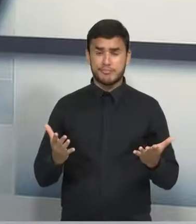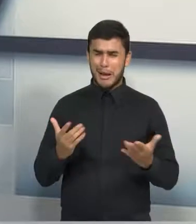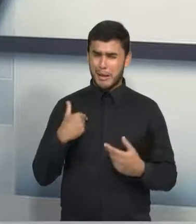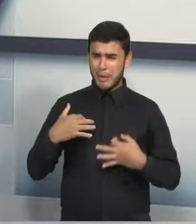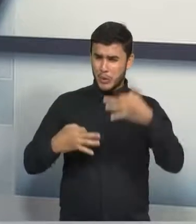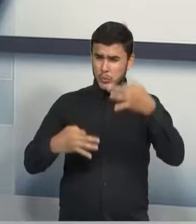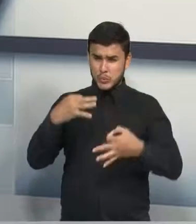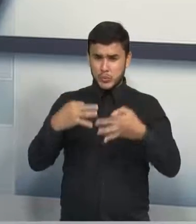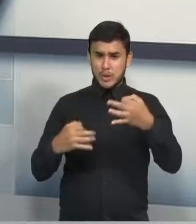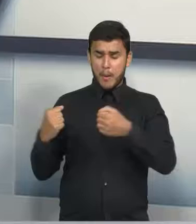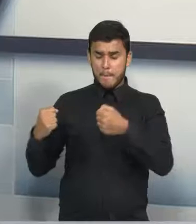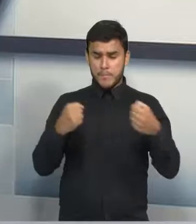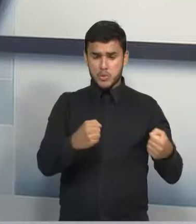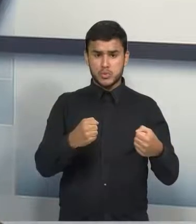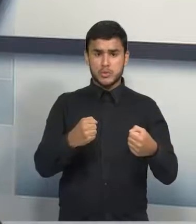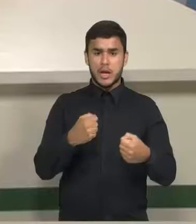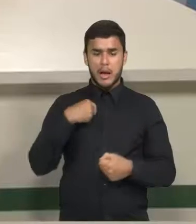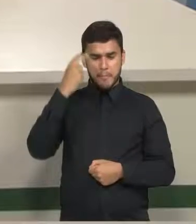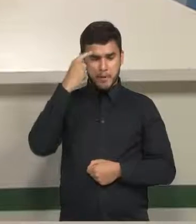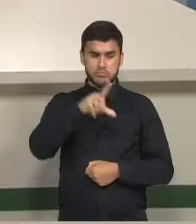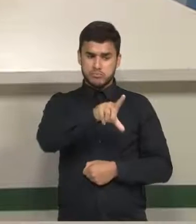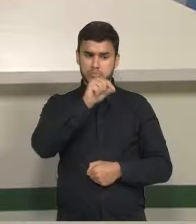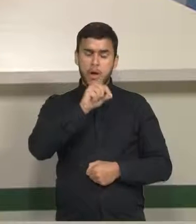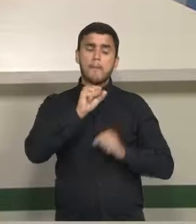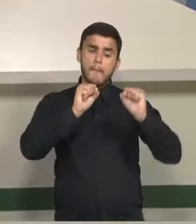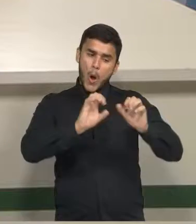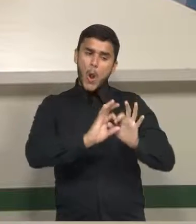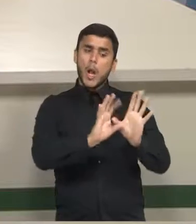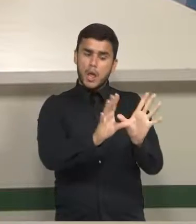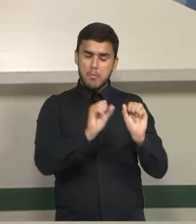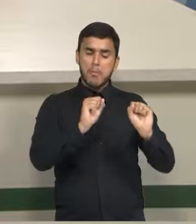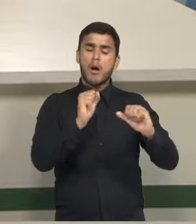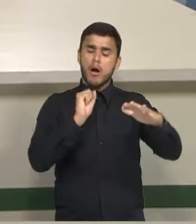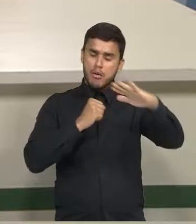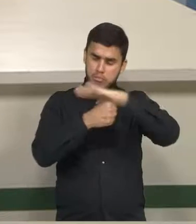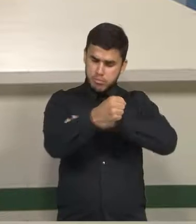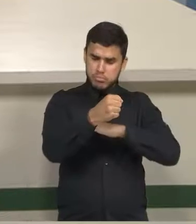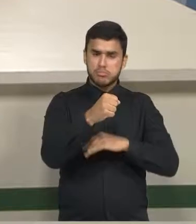judiciário agora vai dizer quem pode e quem não pode ser ministro, né?